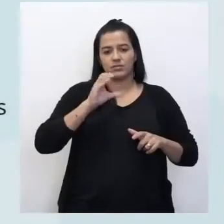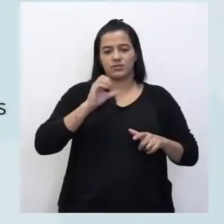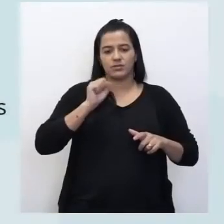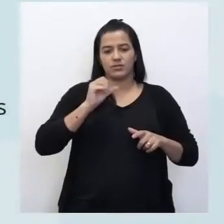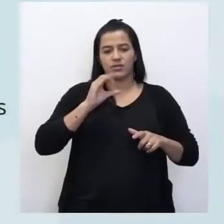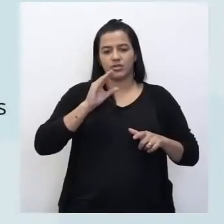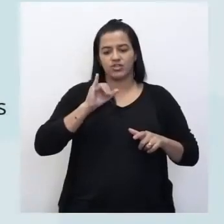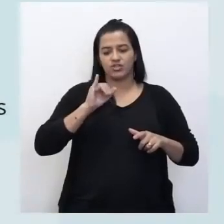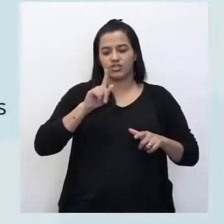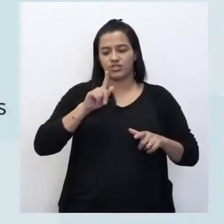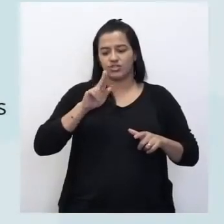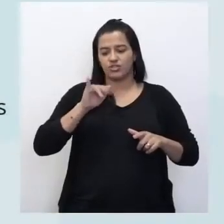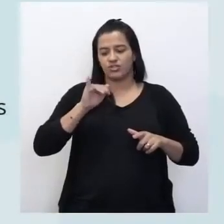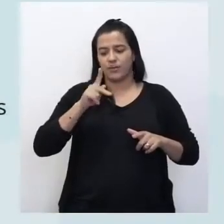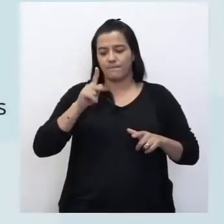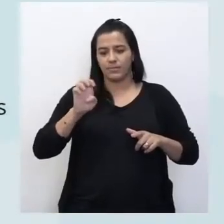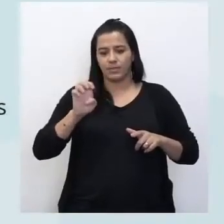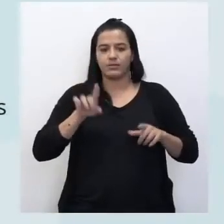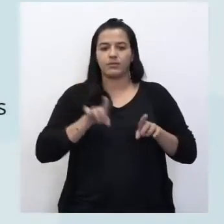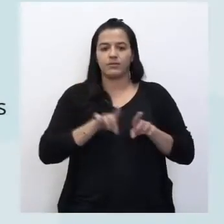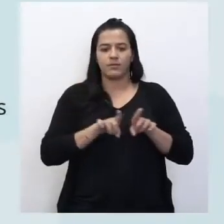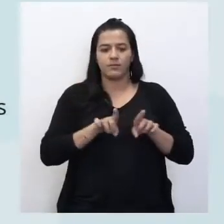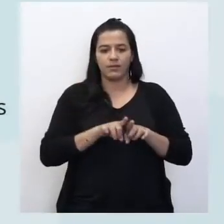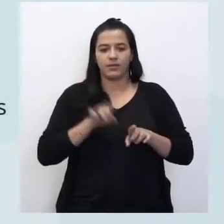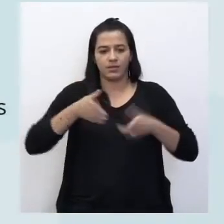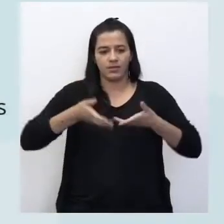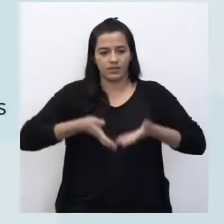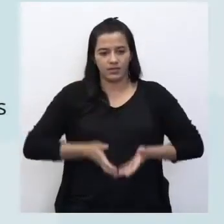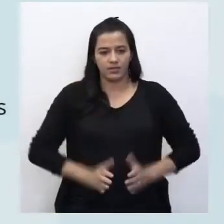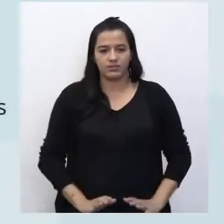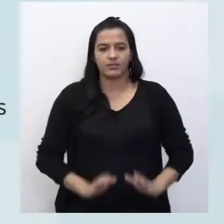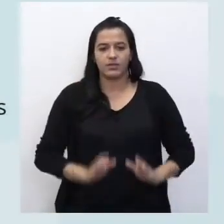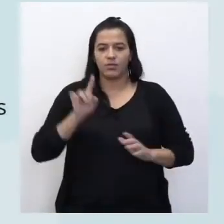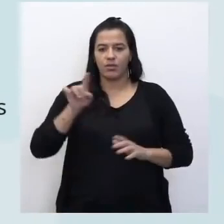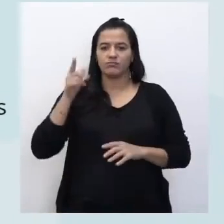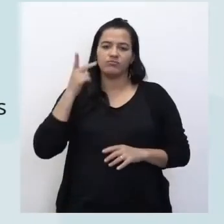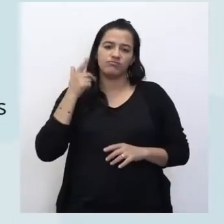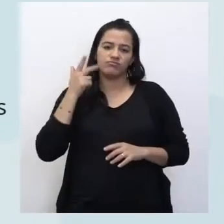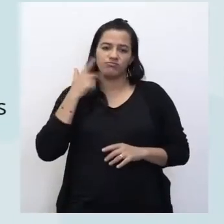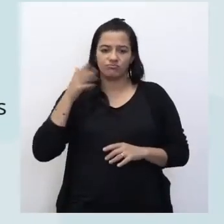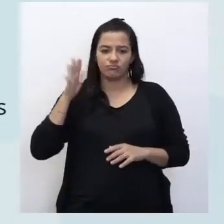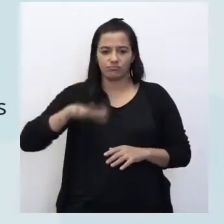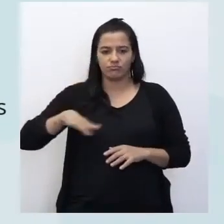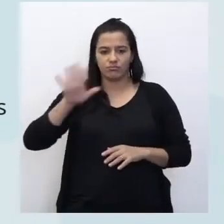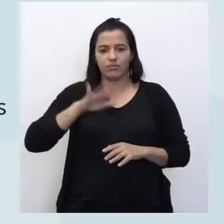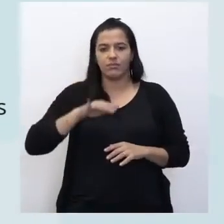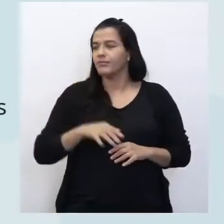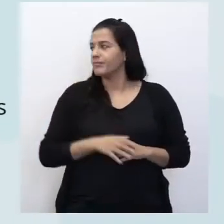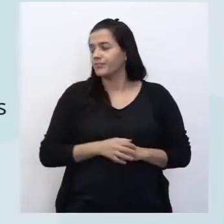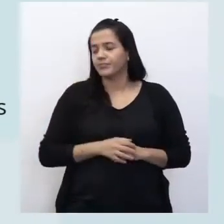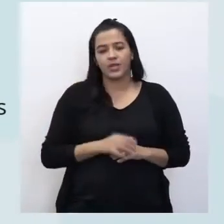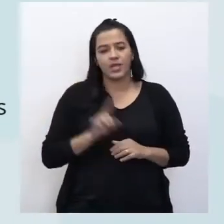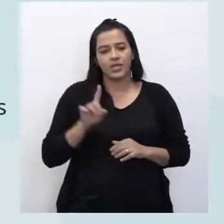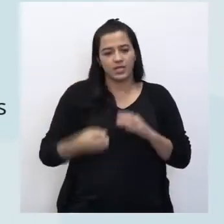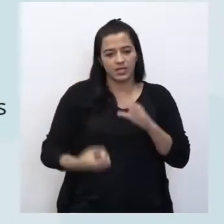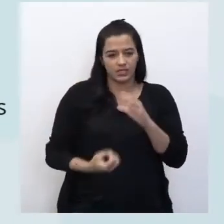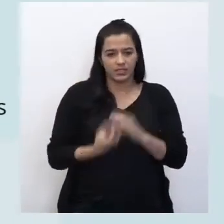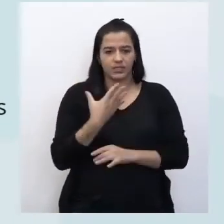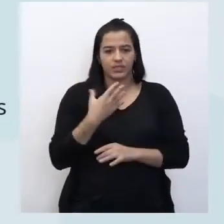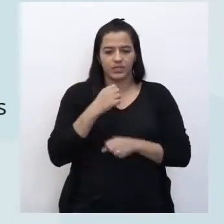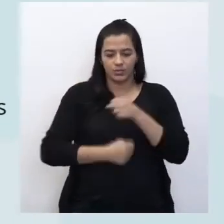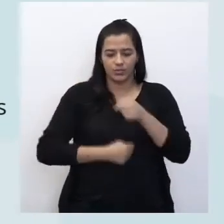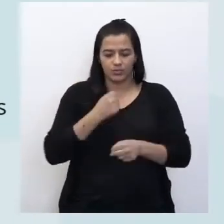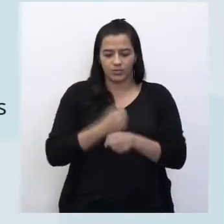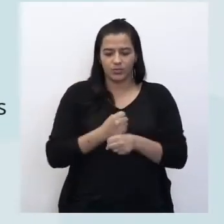Manuel Bonfim nasceu em Aracaju, ele veio a falecer no Rio de Janeiro e ele publica uma obra em 1905 que